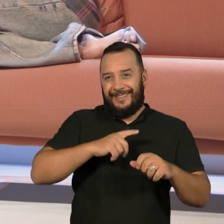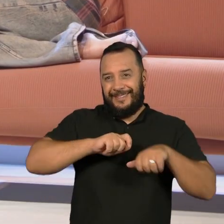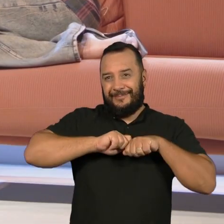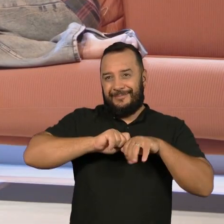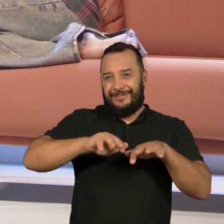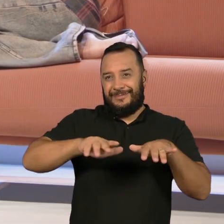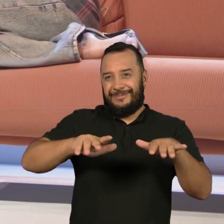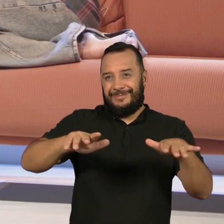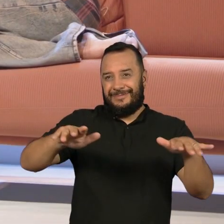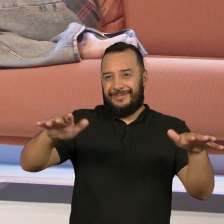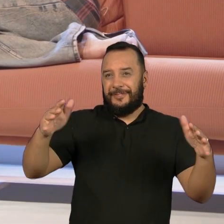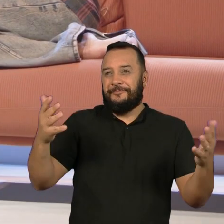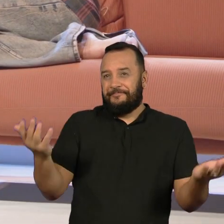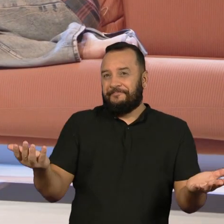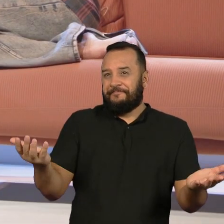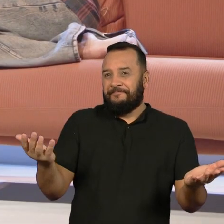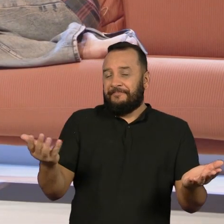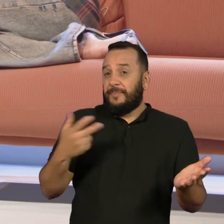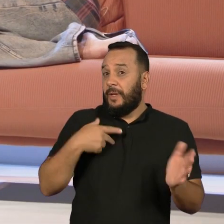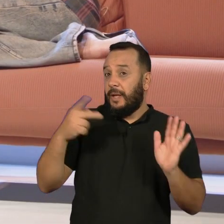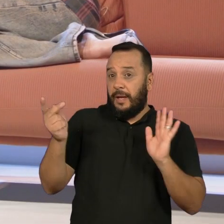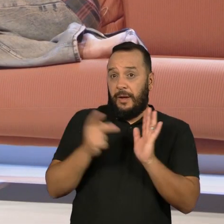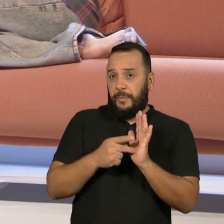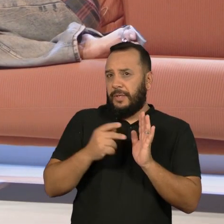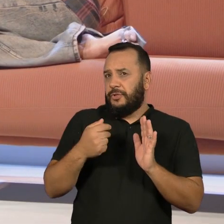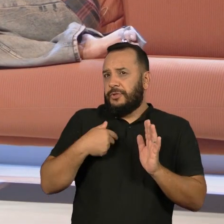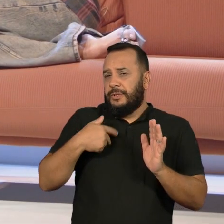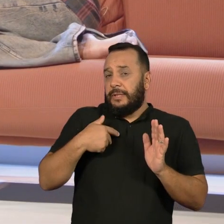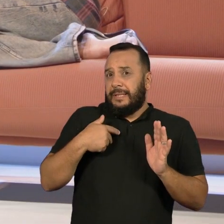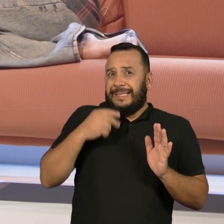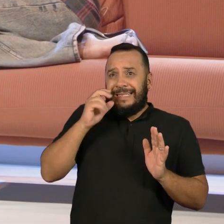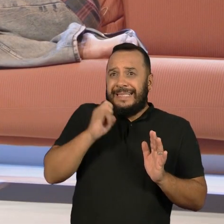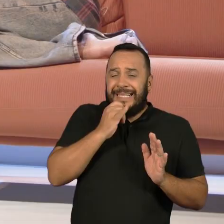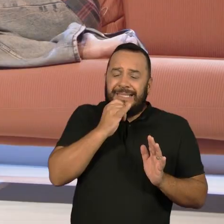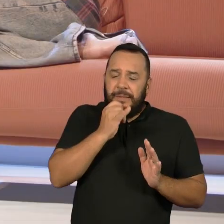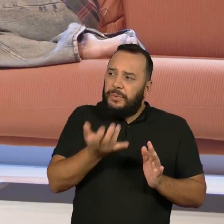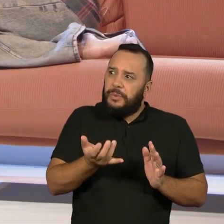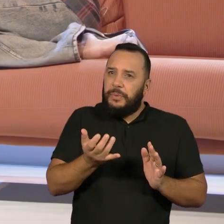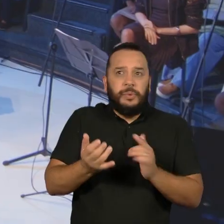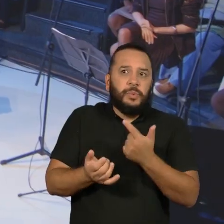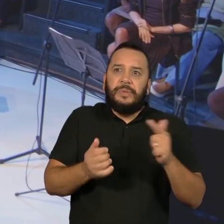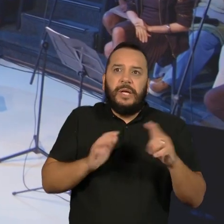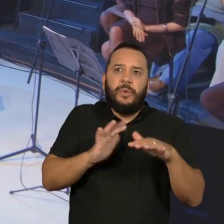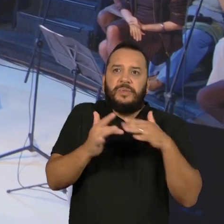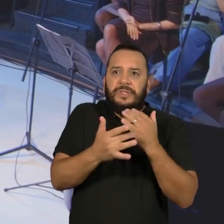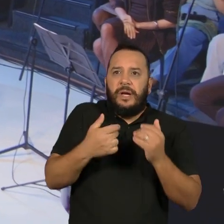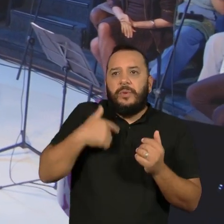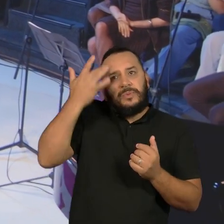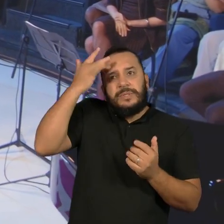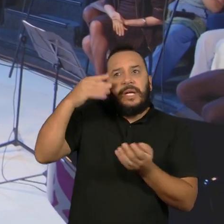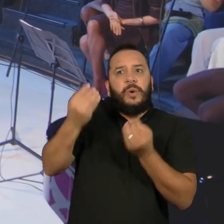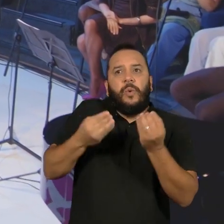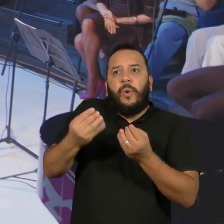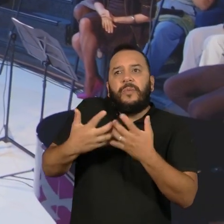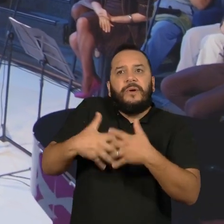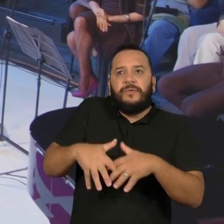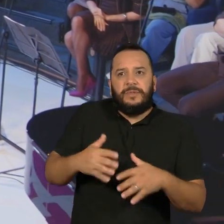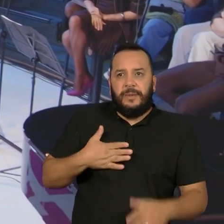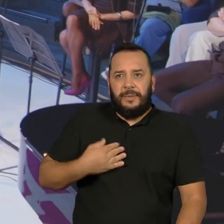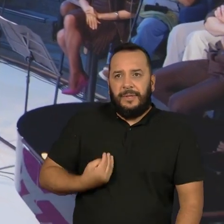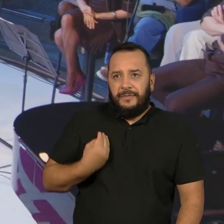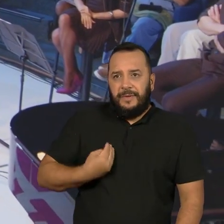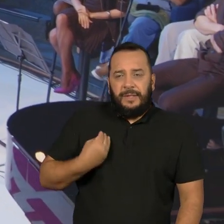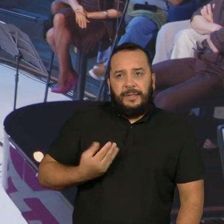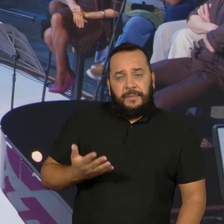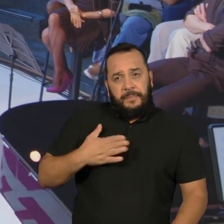melodia. Realmente, eu não sei como seria a minha carreira. E lá em Pernambuco, assim, quando você